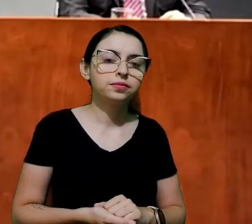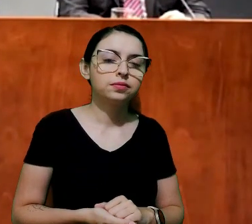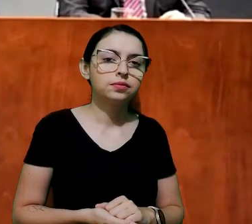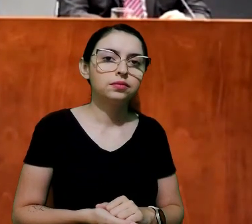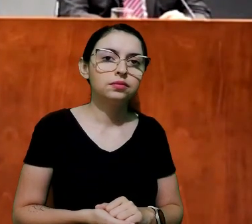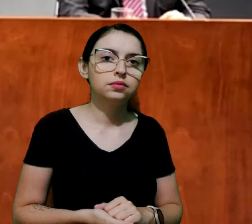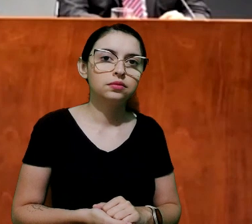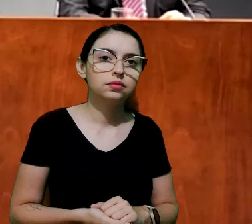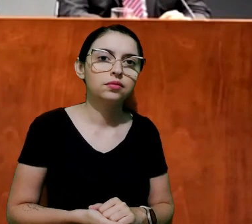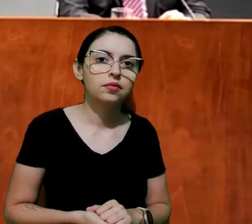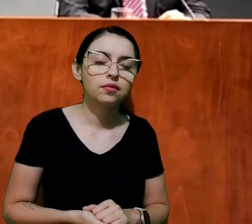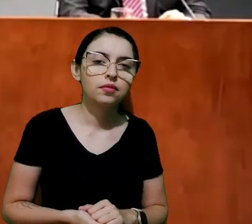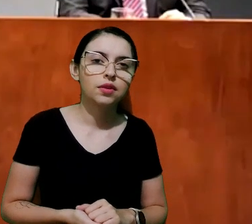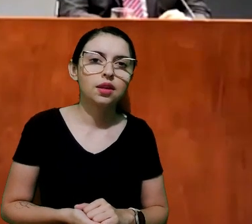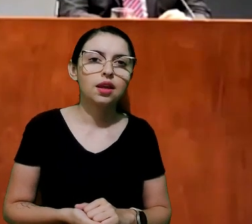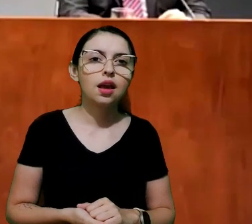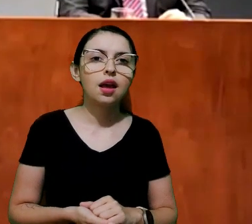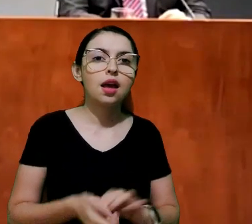interesse